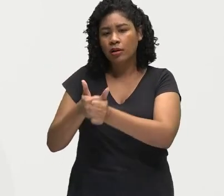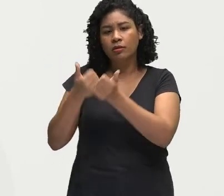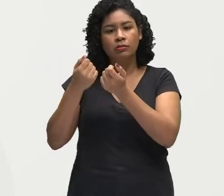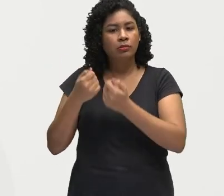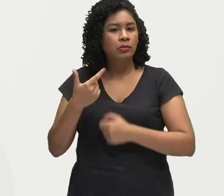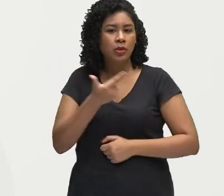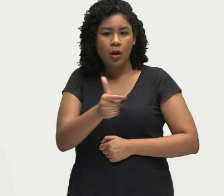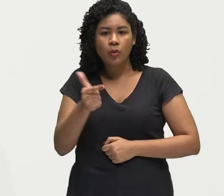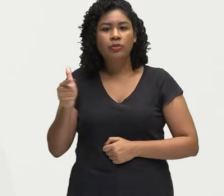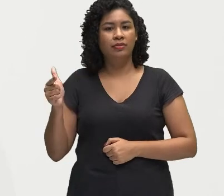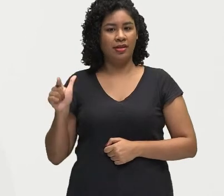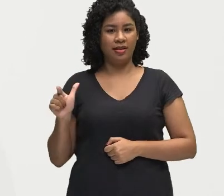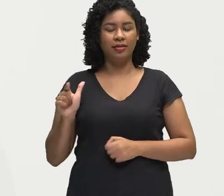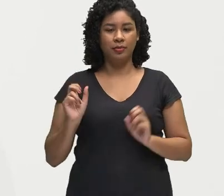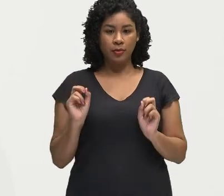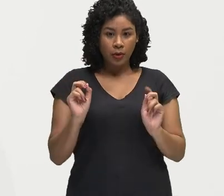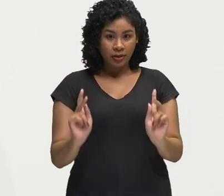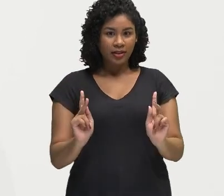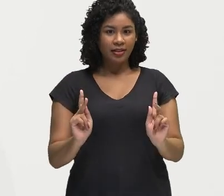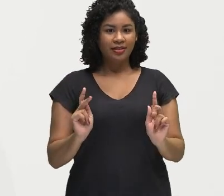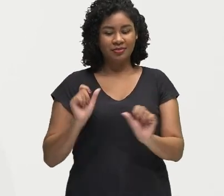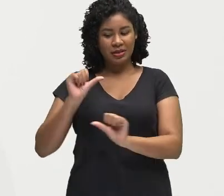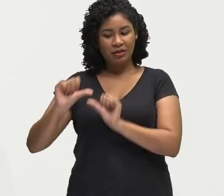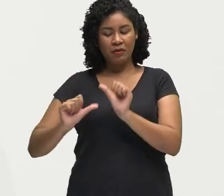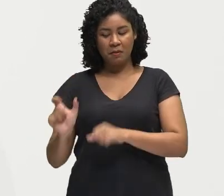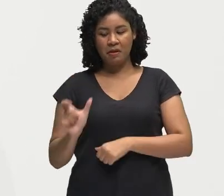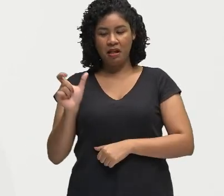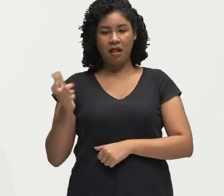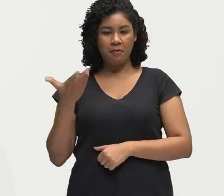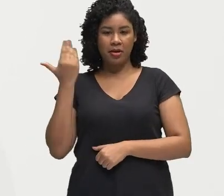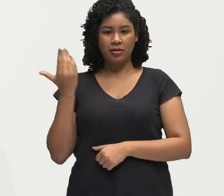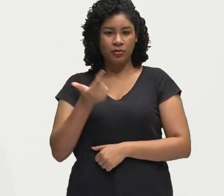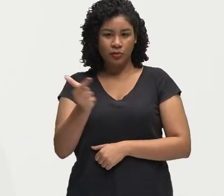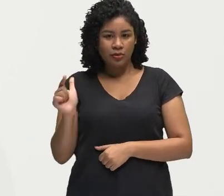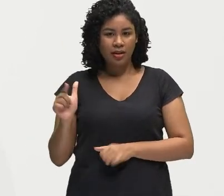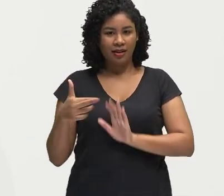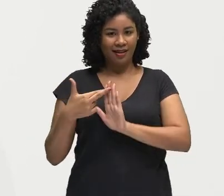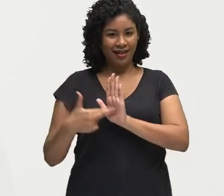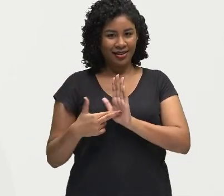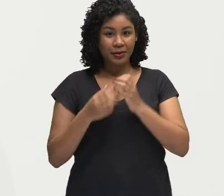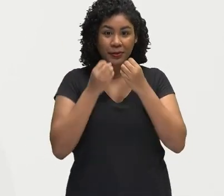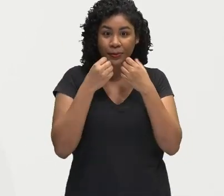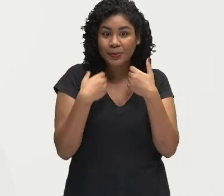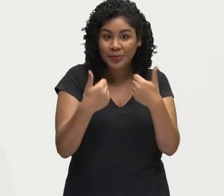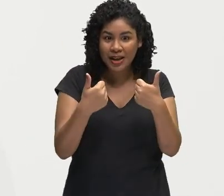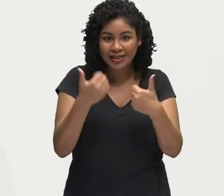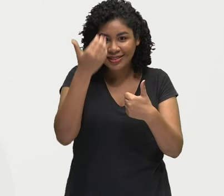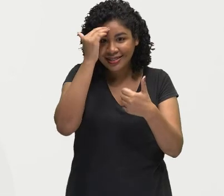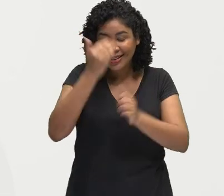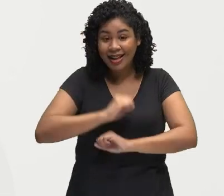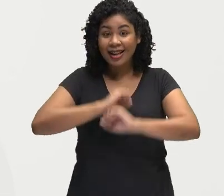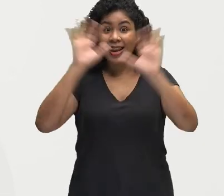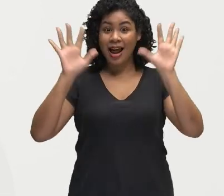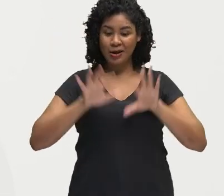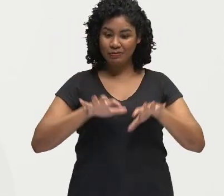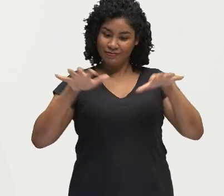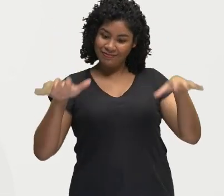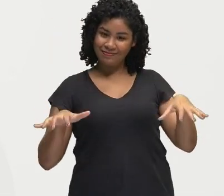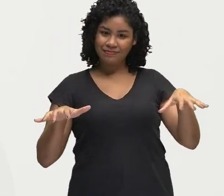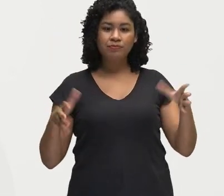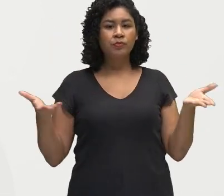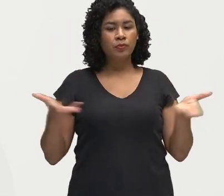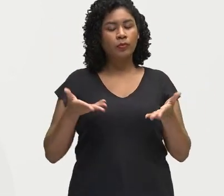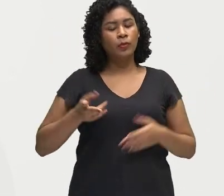formar a forma do passado deles. Tudo bem, people? Bom, então a gente vai continuar vendo um pouquinho